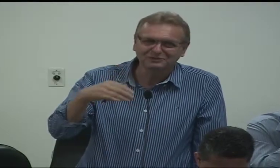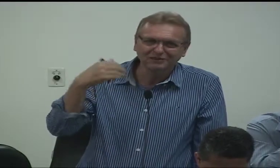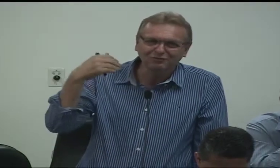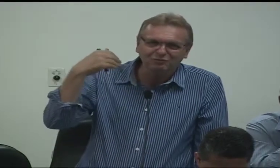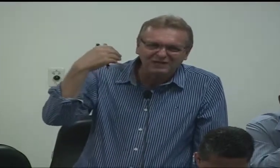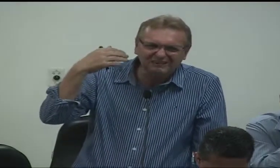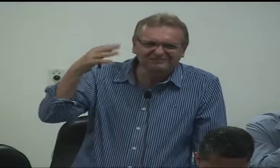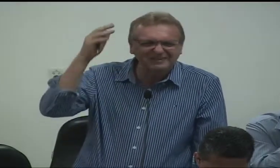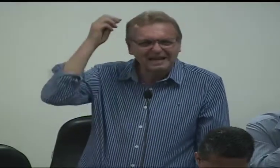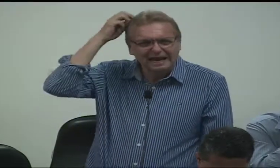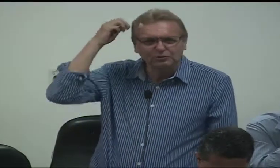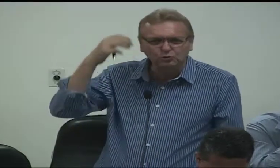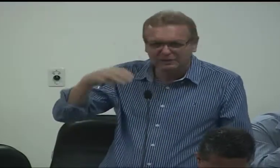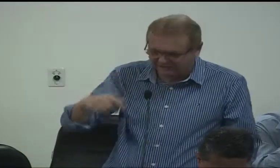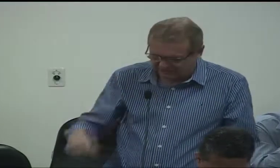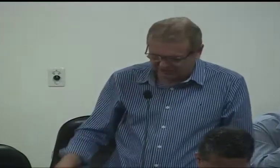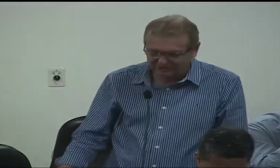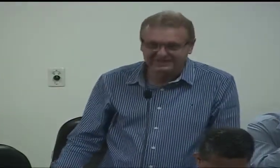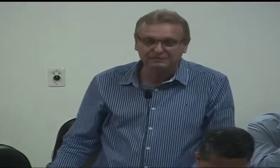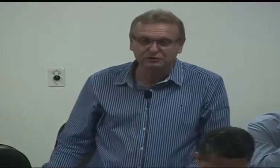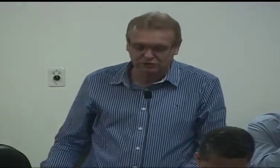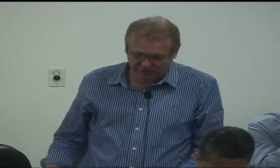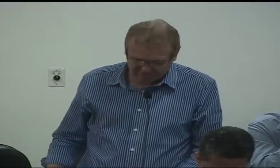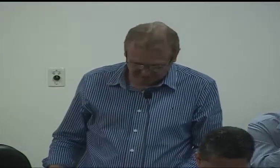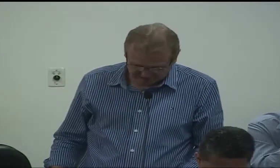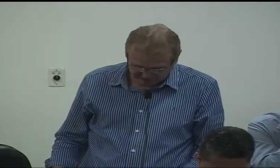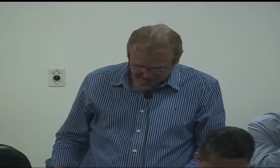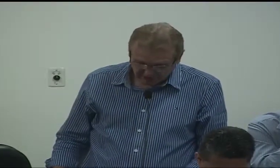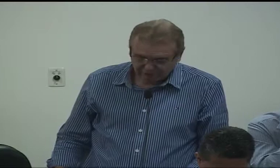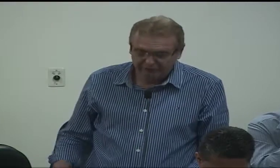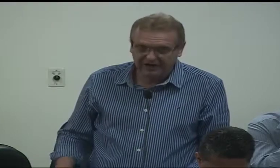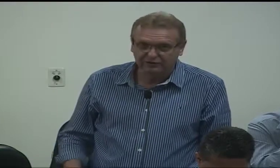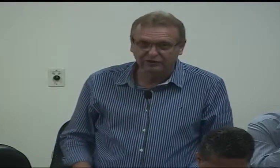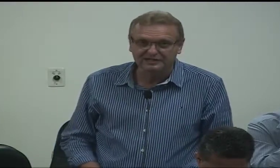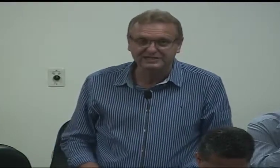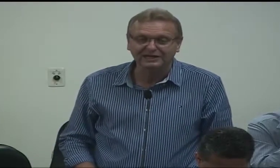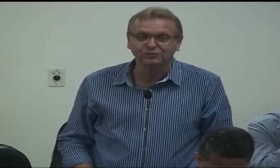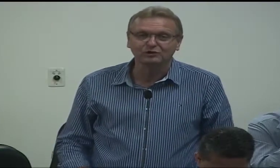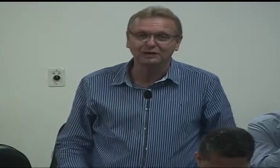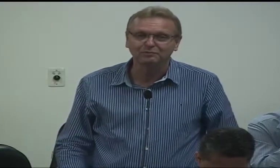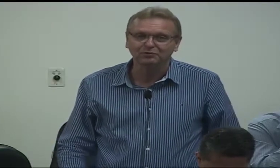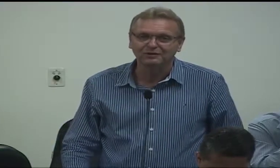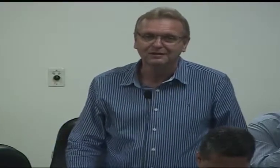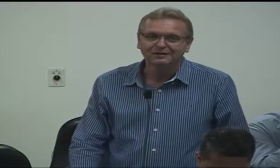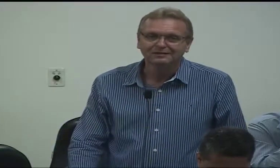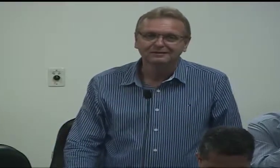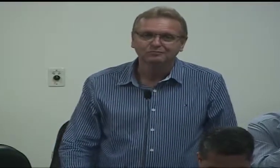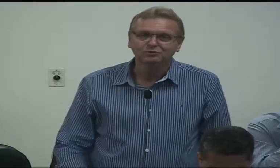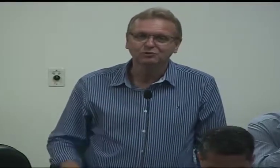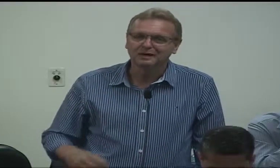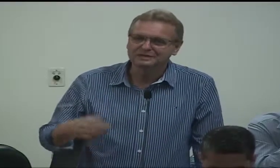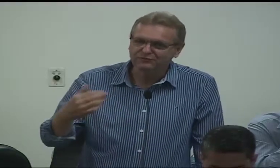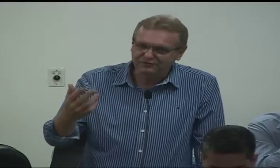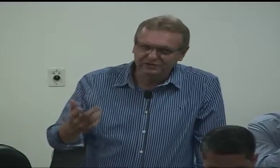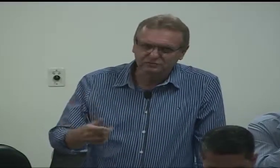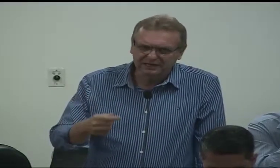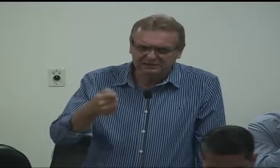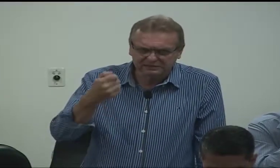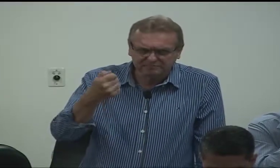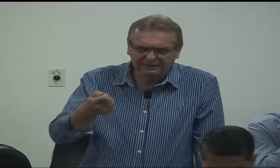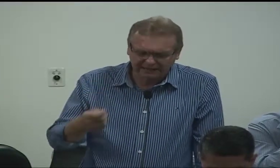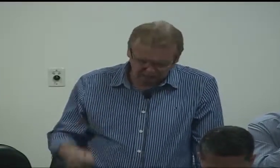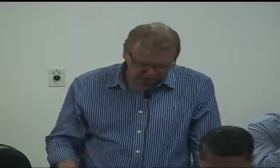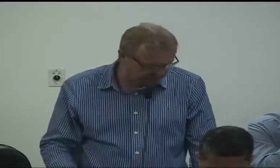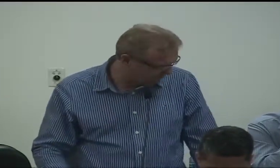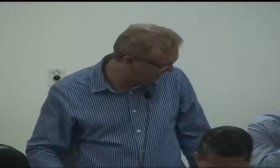é? Que podia ficar lá 2, 3 horas, que tinha muita história para contar. Foi vereador, dizia que num tempo muito mais difícil,